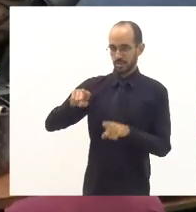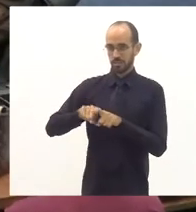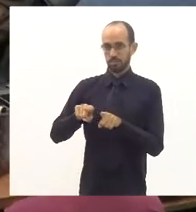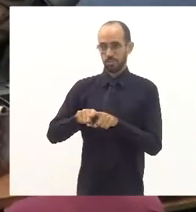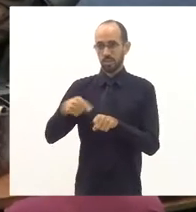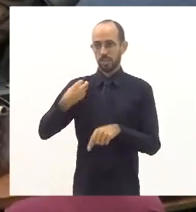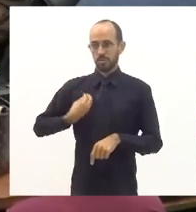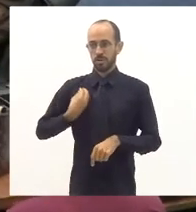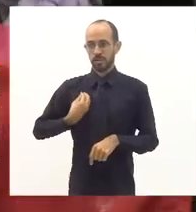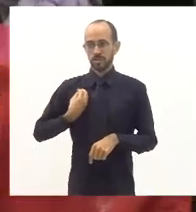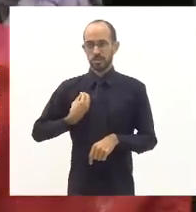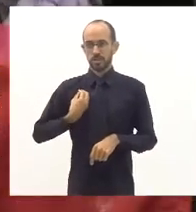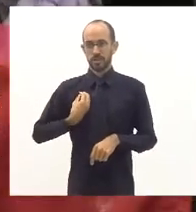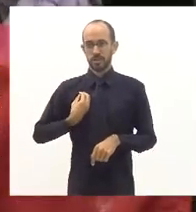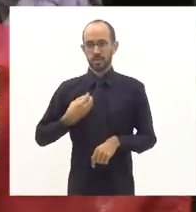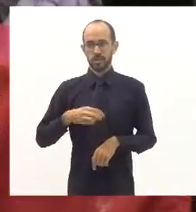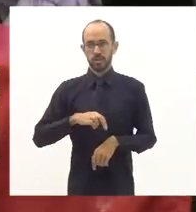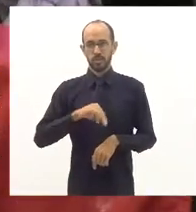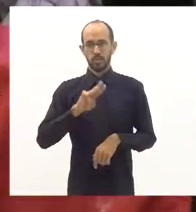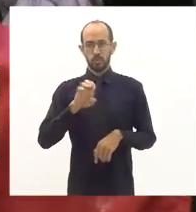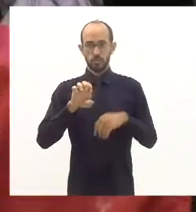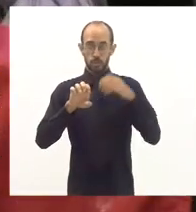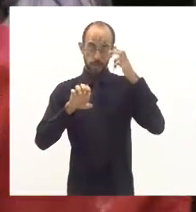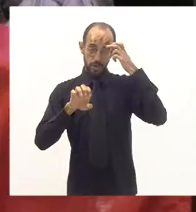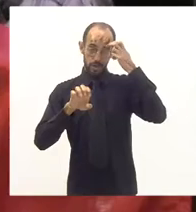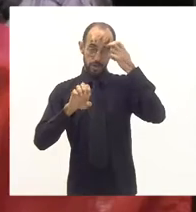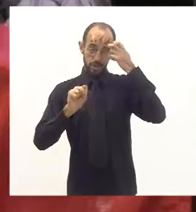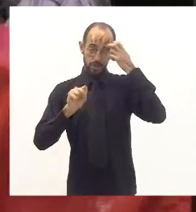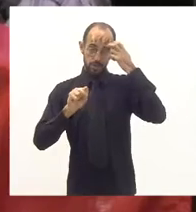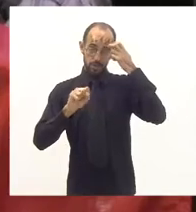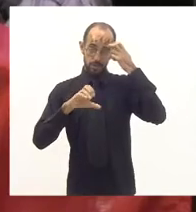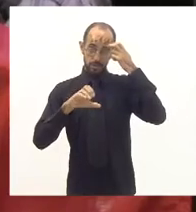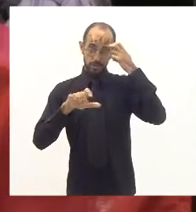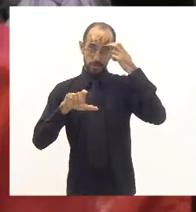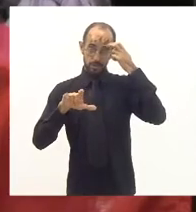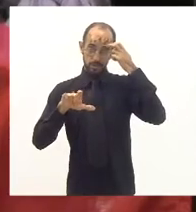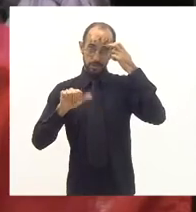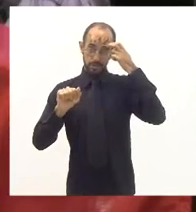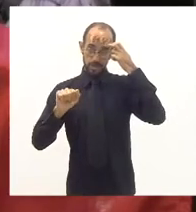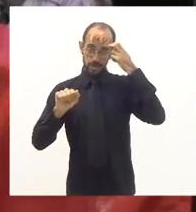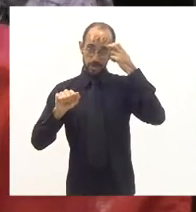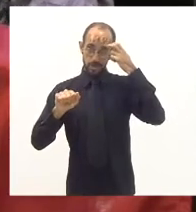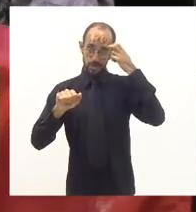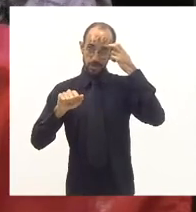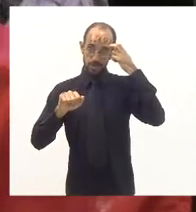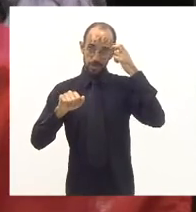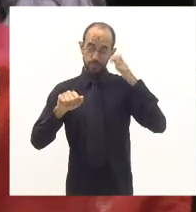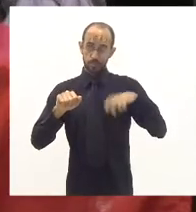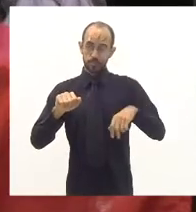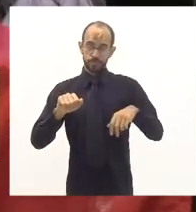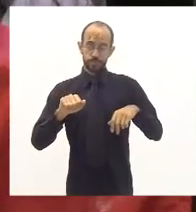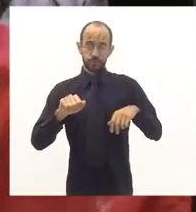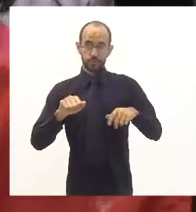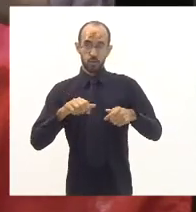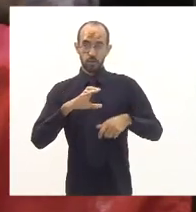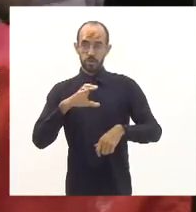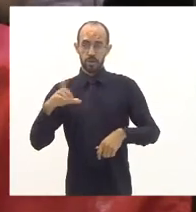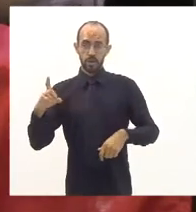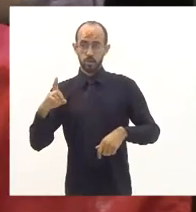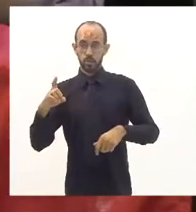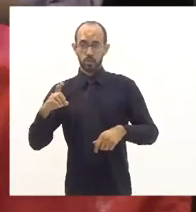da Wescla Vasconcelos, coordenadora do Fórum de Travestis e Transsexuais do Rio. Querida, está aqui.